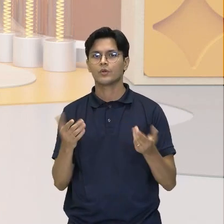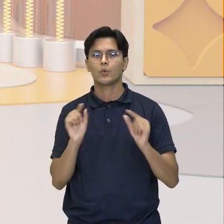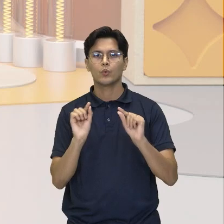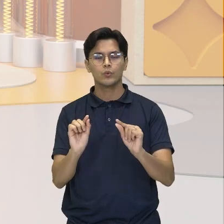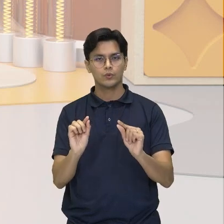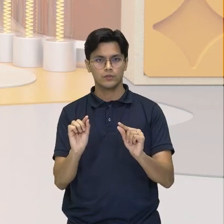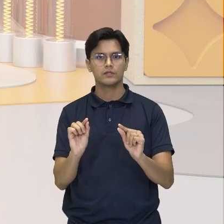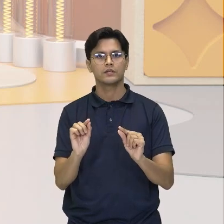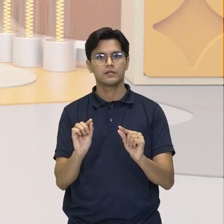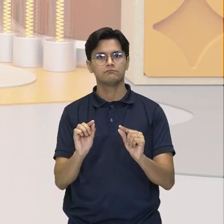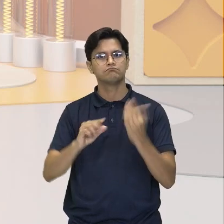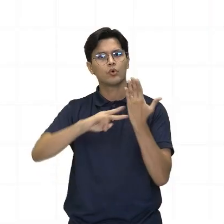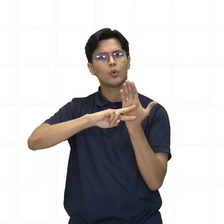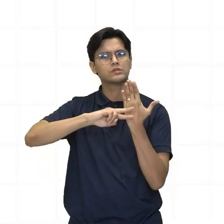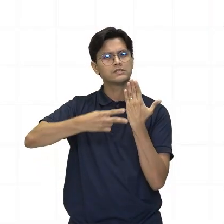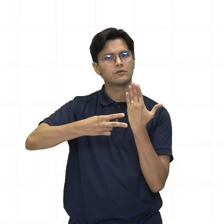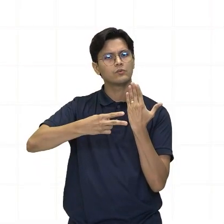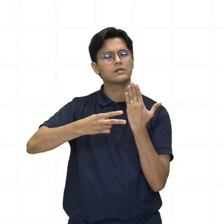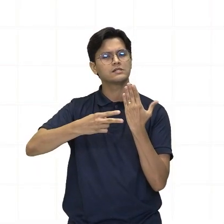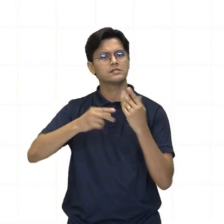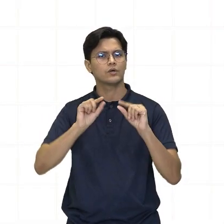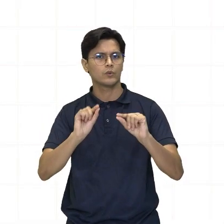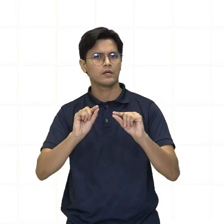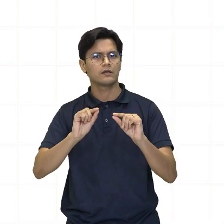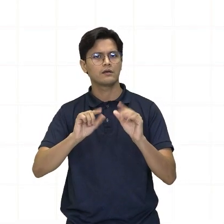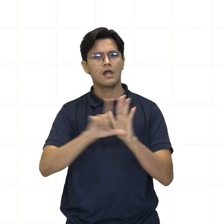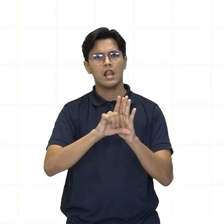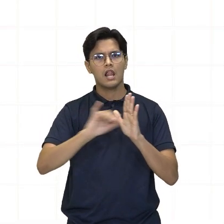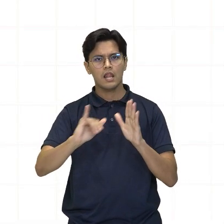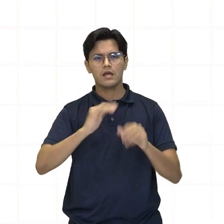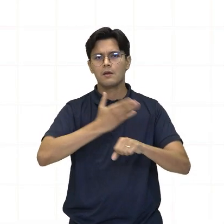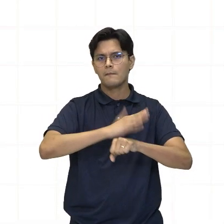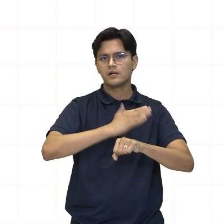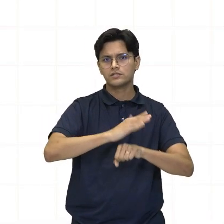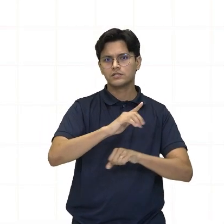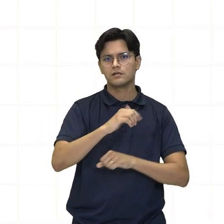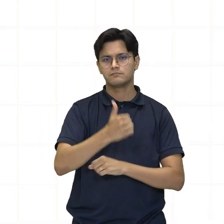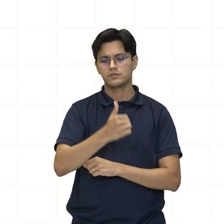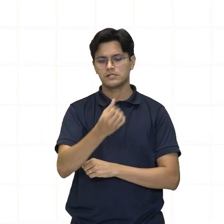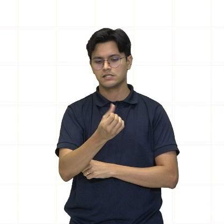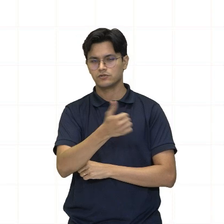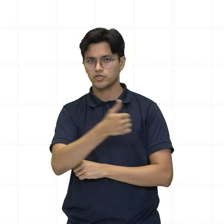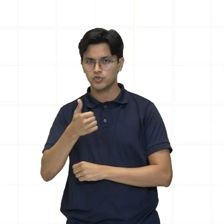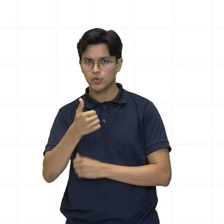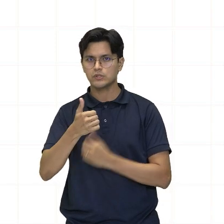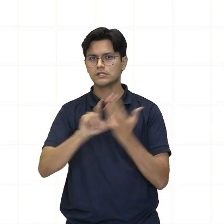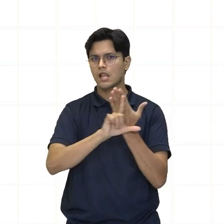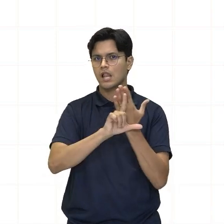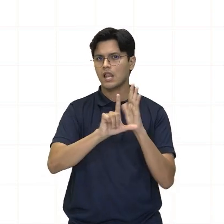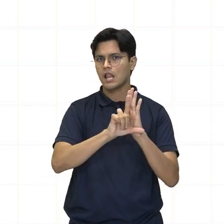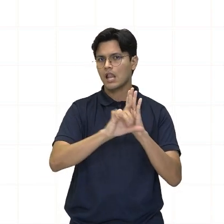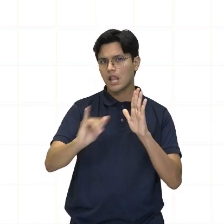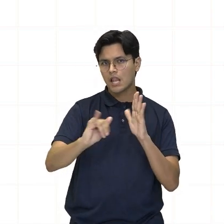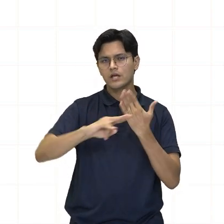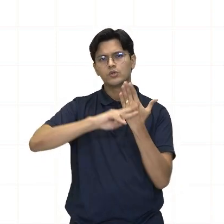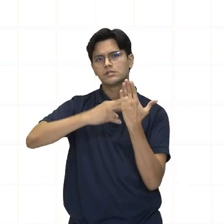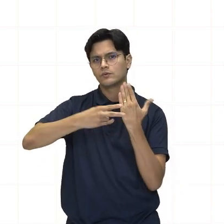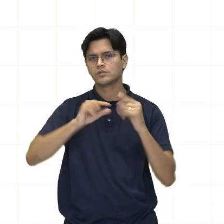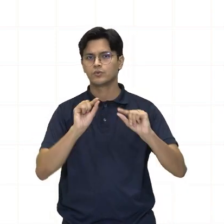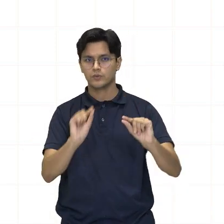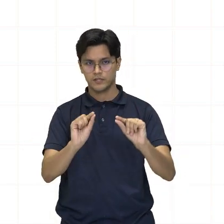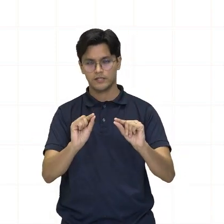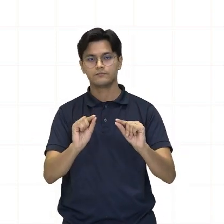foram o resultado dessa lei, da aplicação da lei de 1611. Os capitães de aldeia,